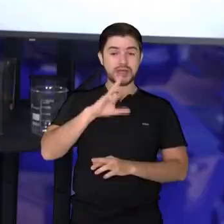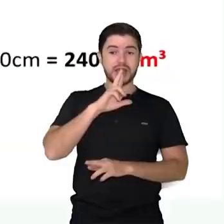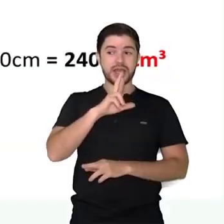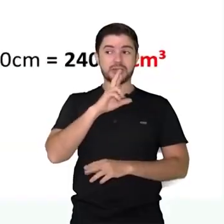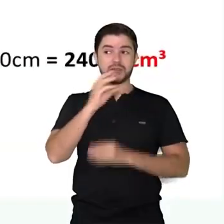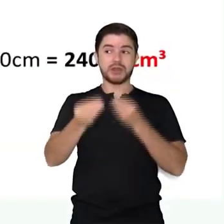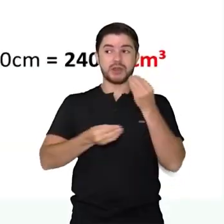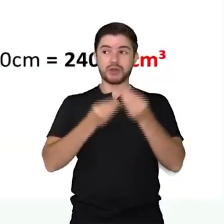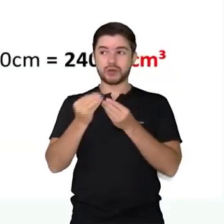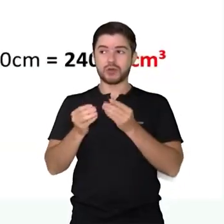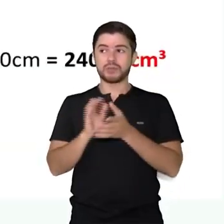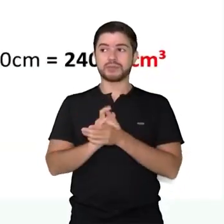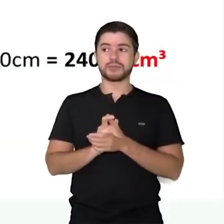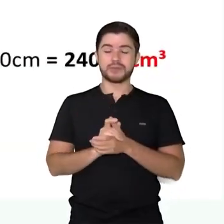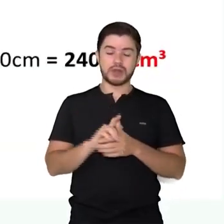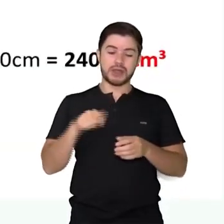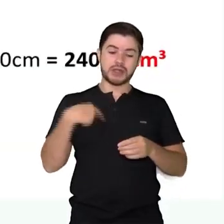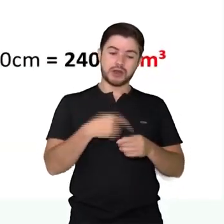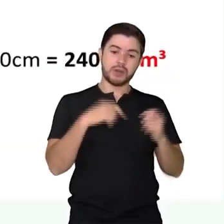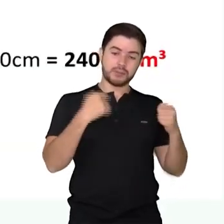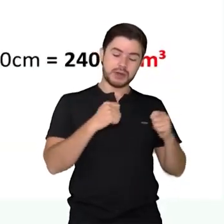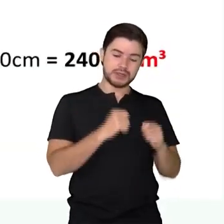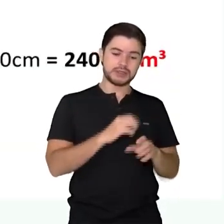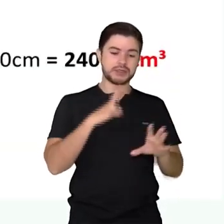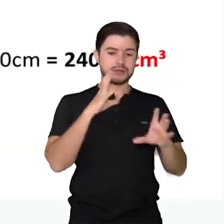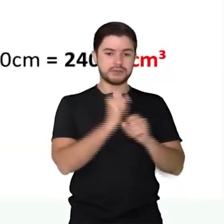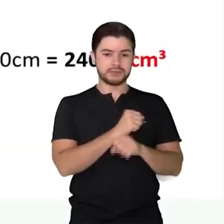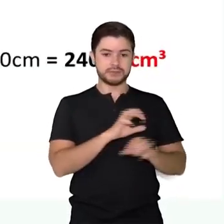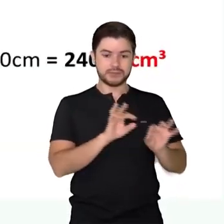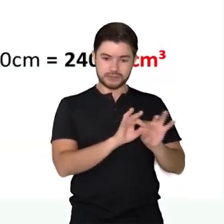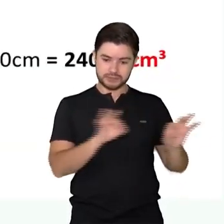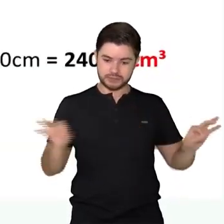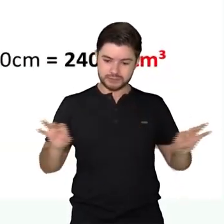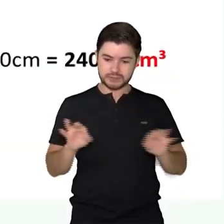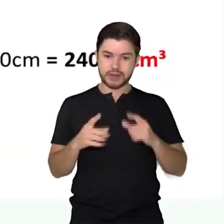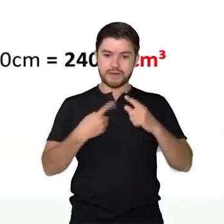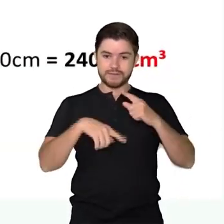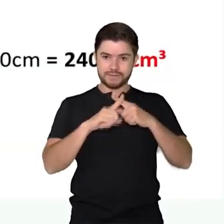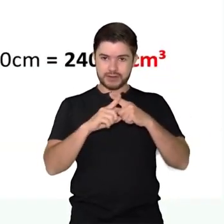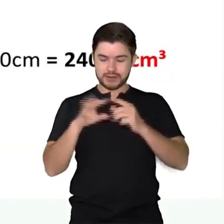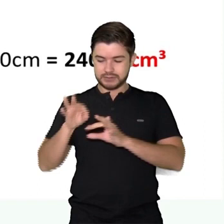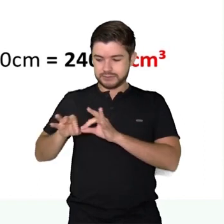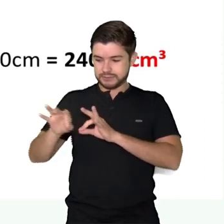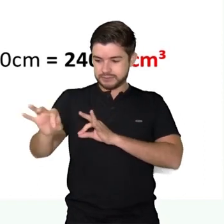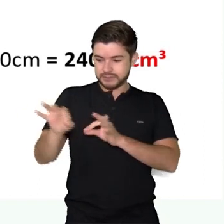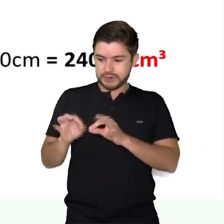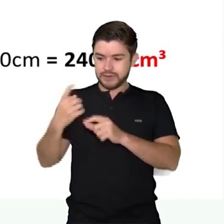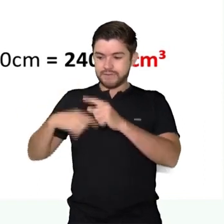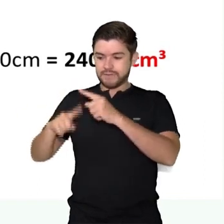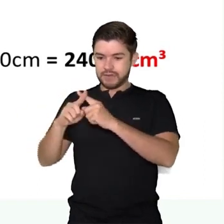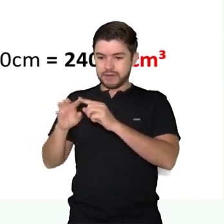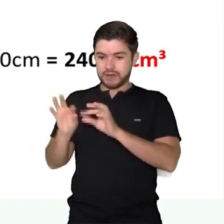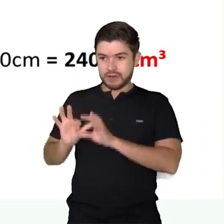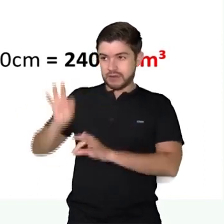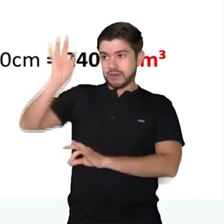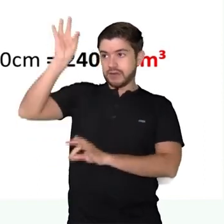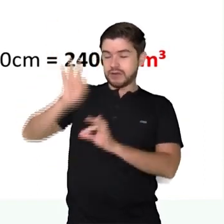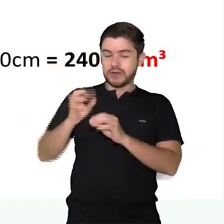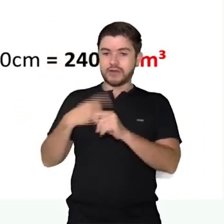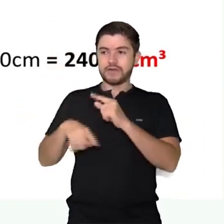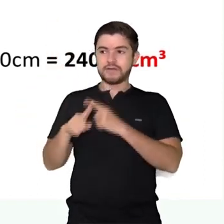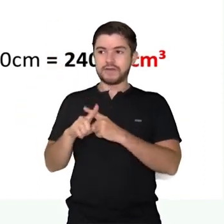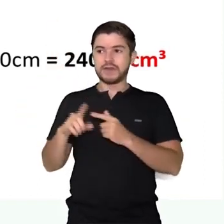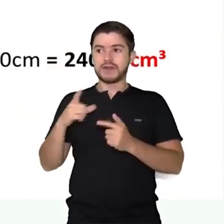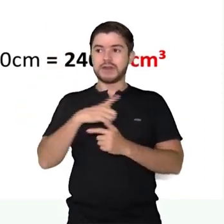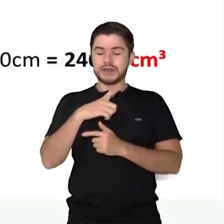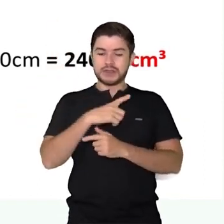situação. Mesmo procedimento para calcular volume. Comprimento vezes largura vezes altura, e teremos aí